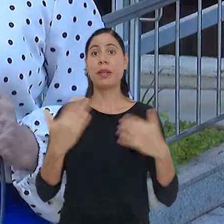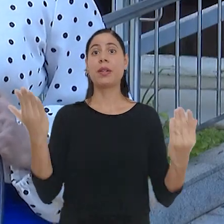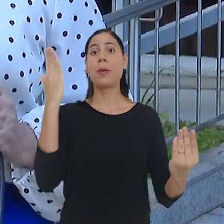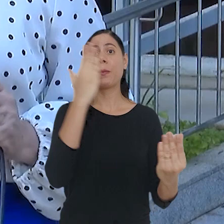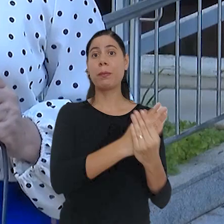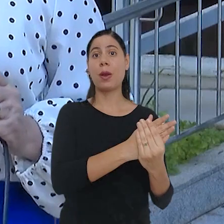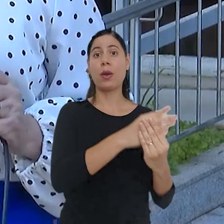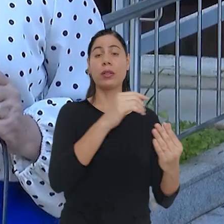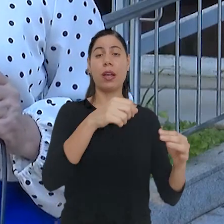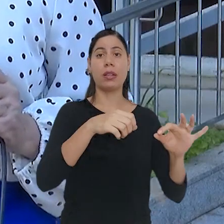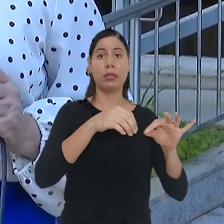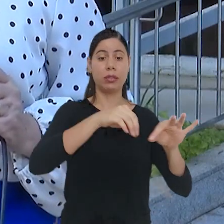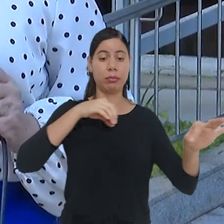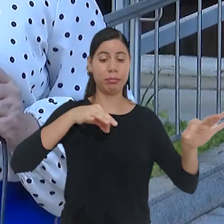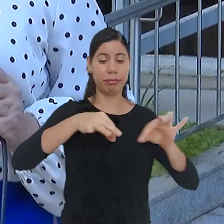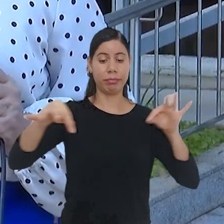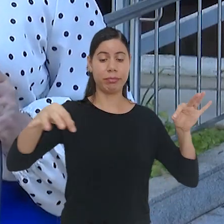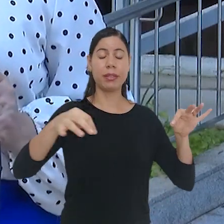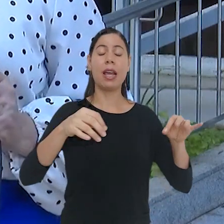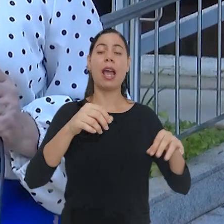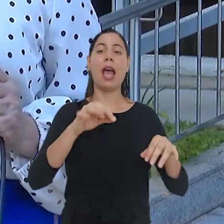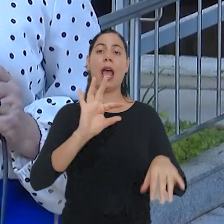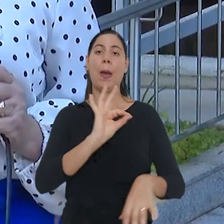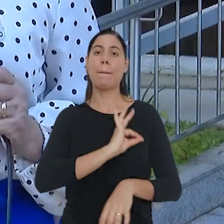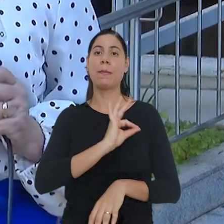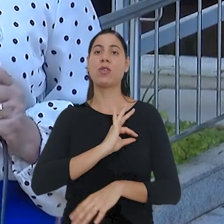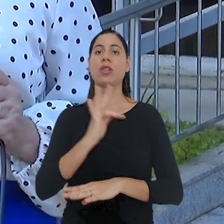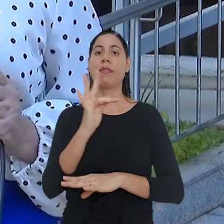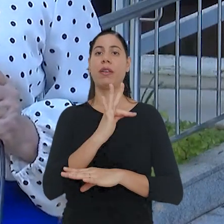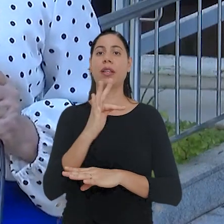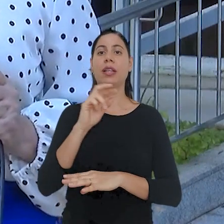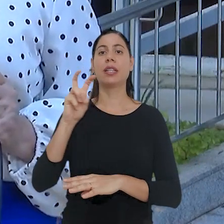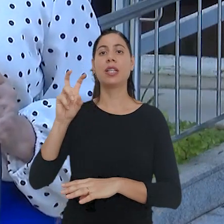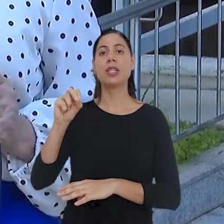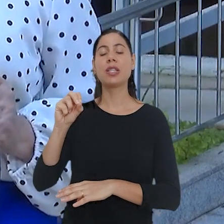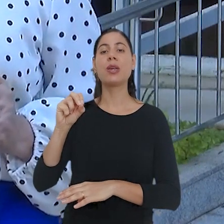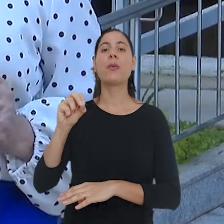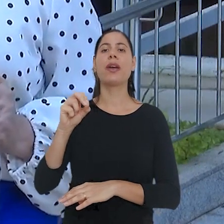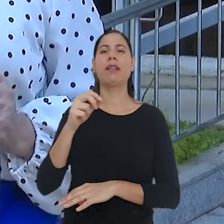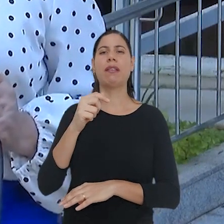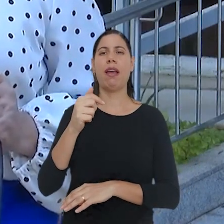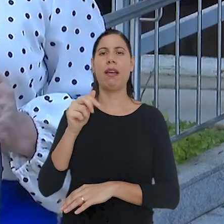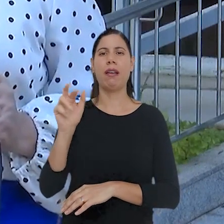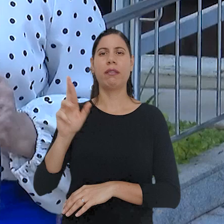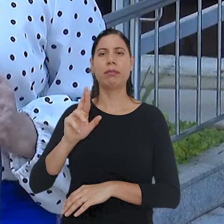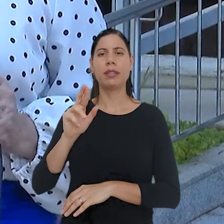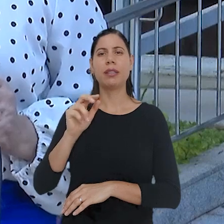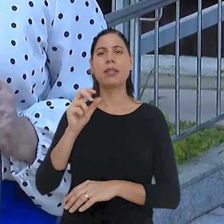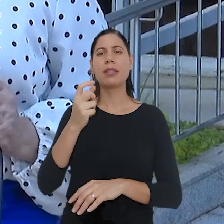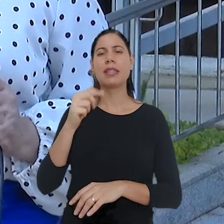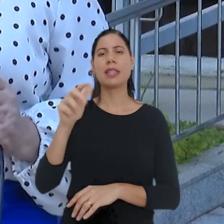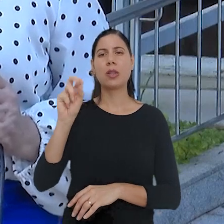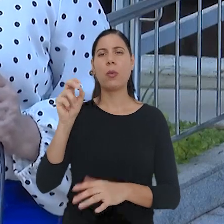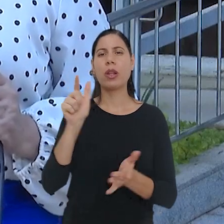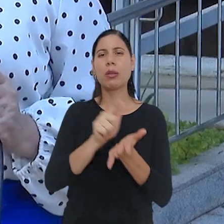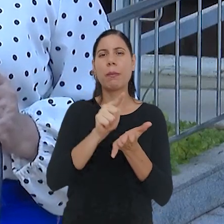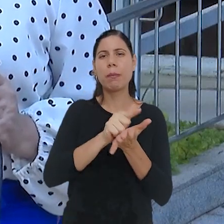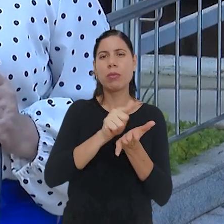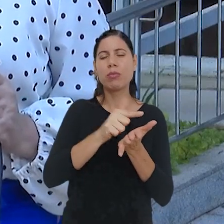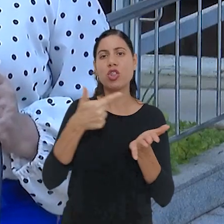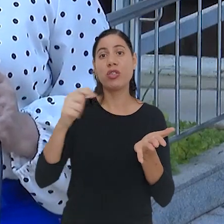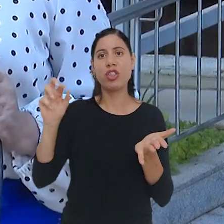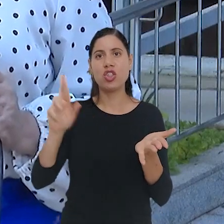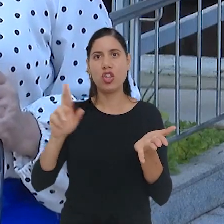envolvendo a abertura de um pacote pela Polícia Federal contendo 50 cédulas falsas de R$20 veio parar no Tribunal Regional Federal da